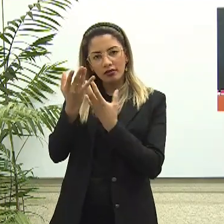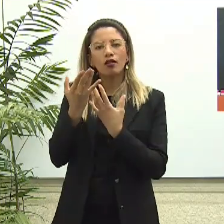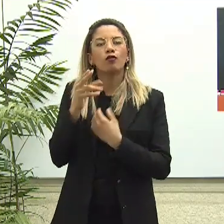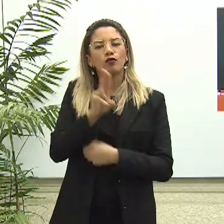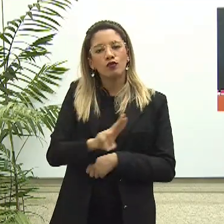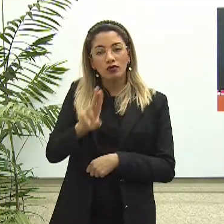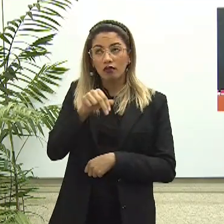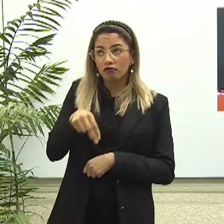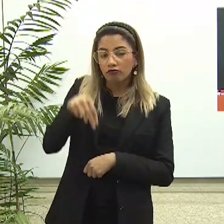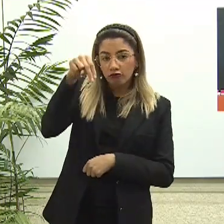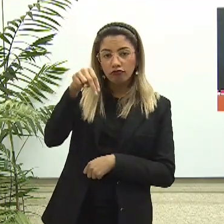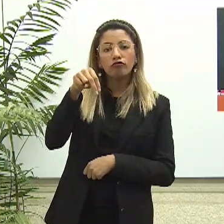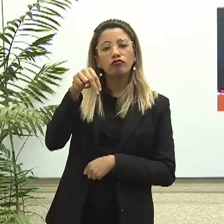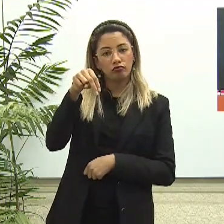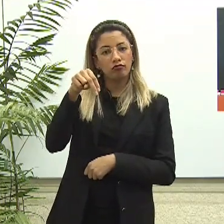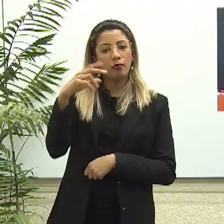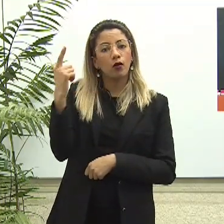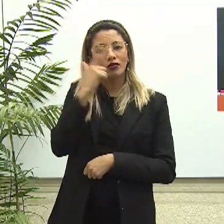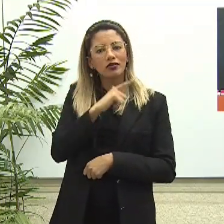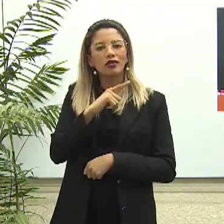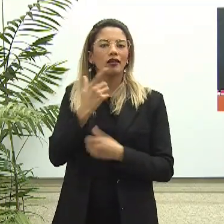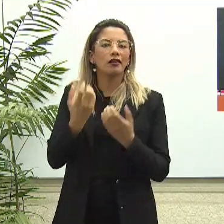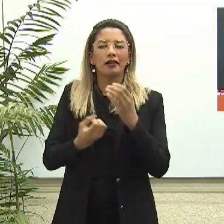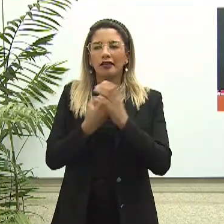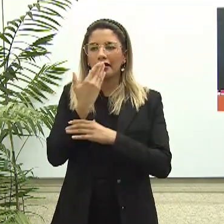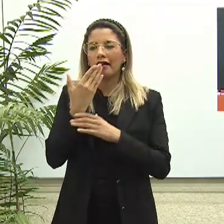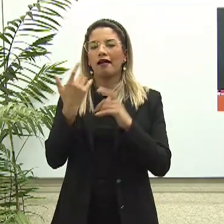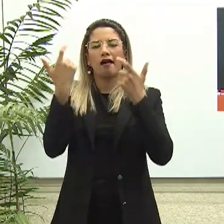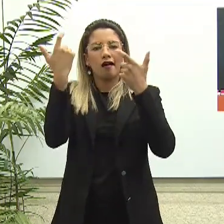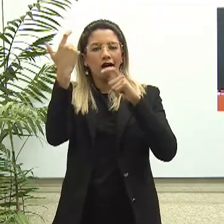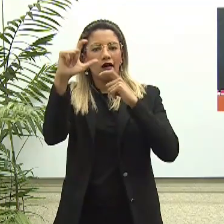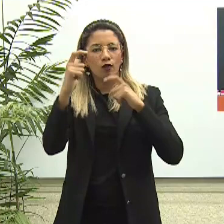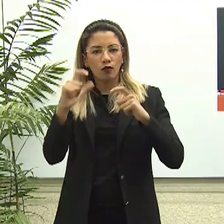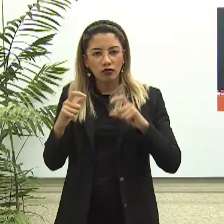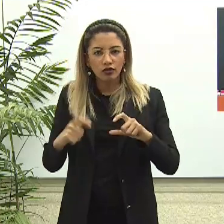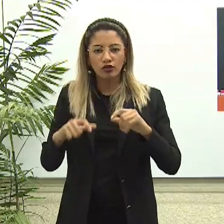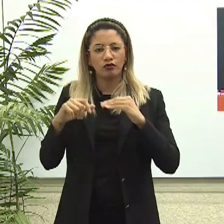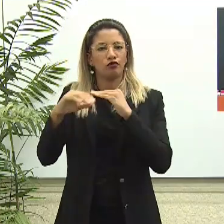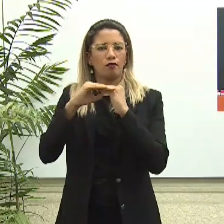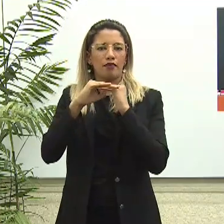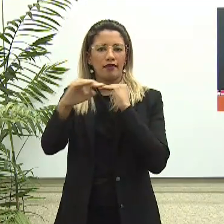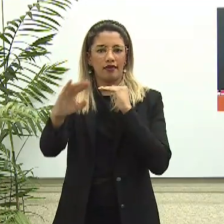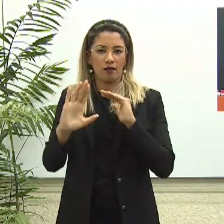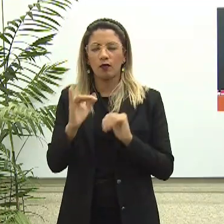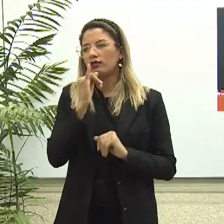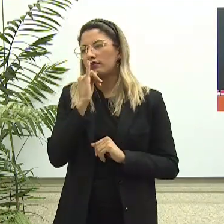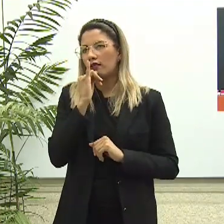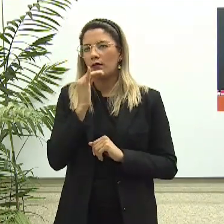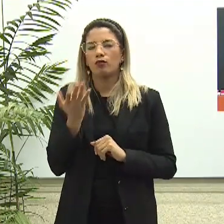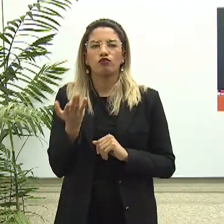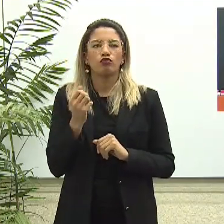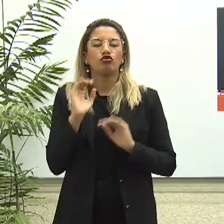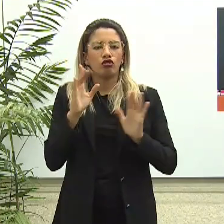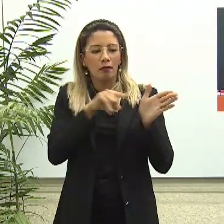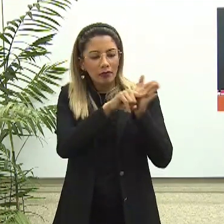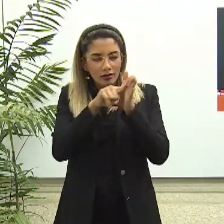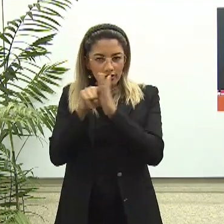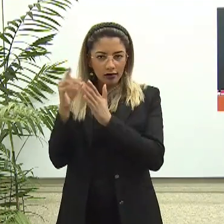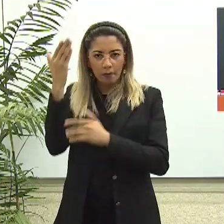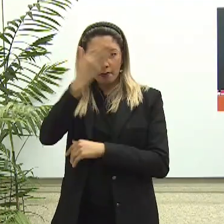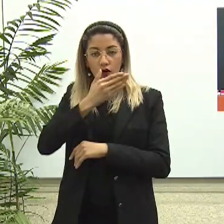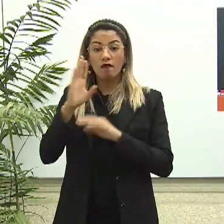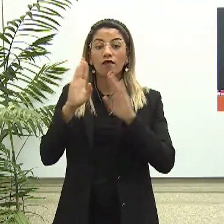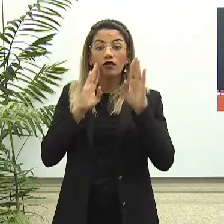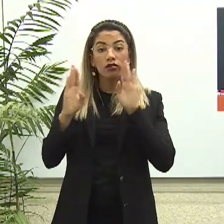Norte para criar padrões de algoritmos do Norte né então tem estudos que mostram por exemplo que o Facebook tem mais